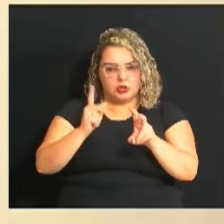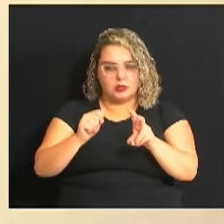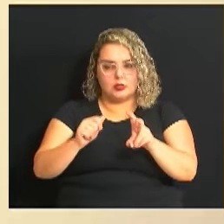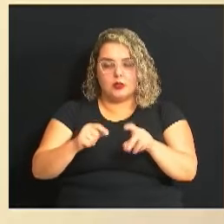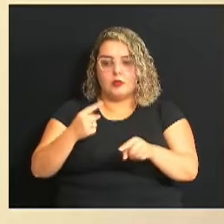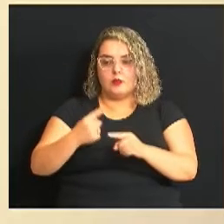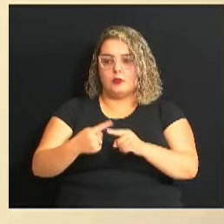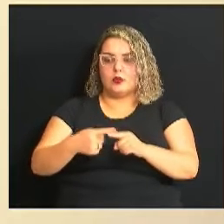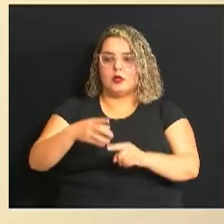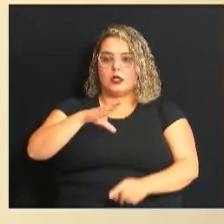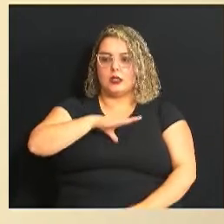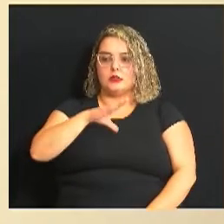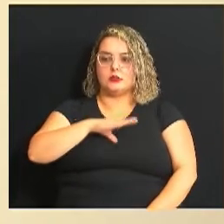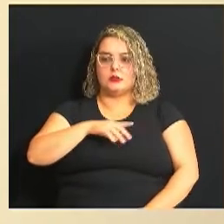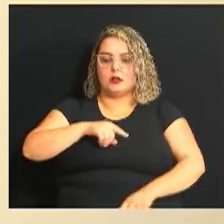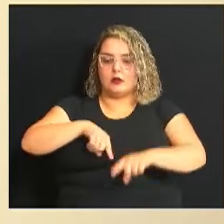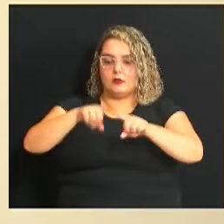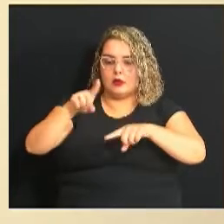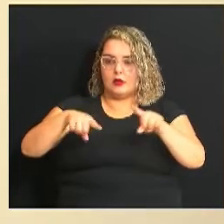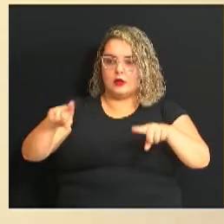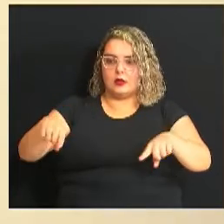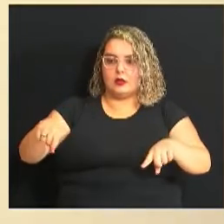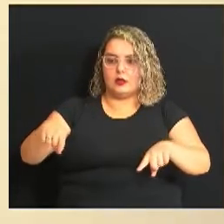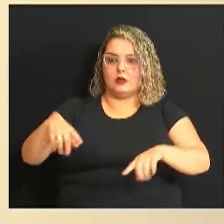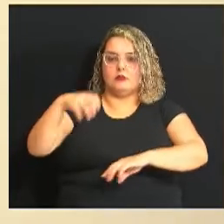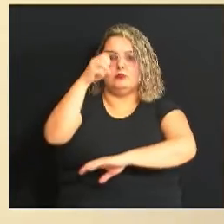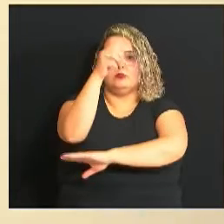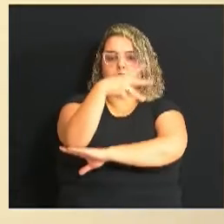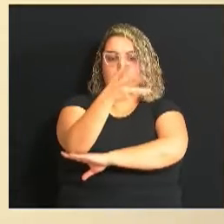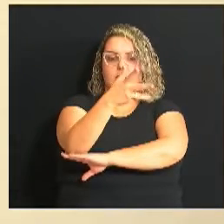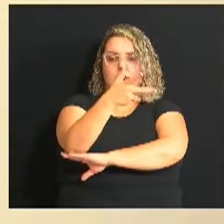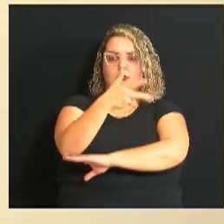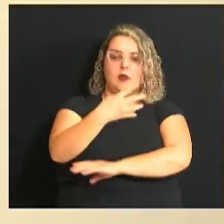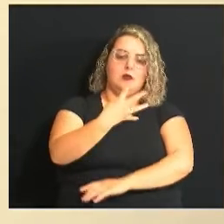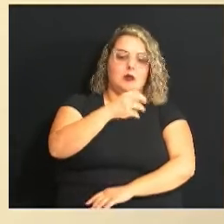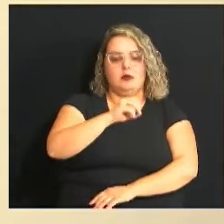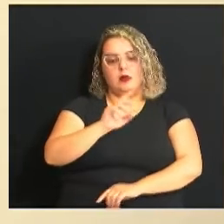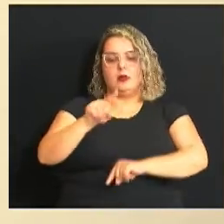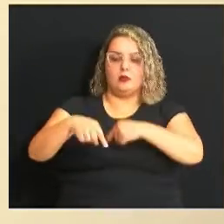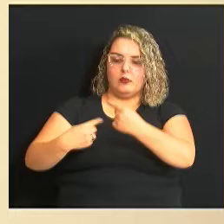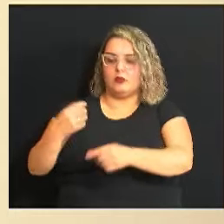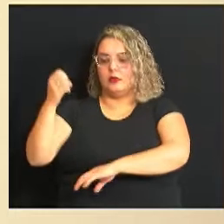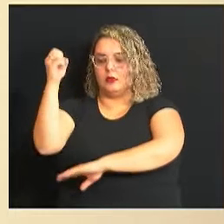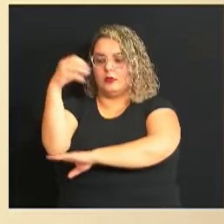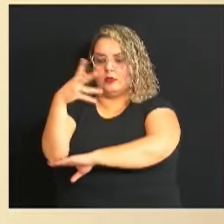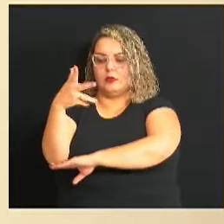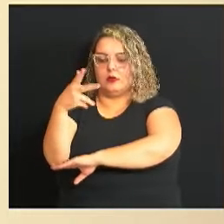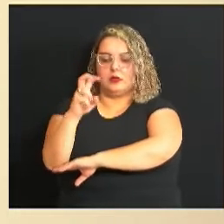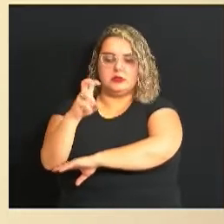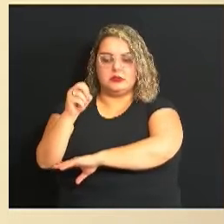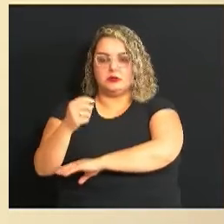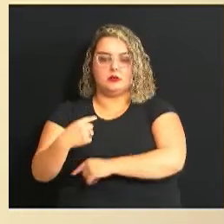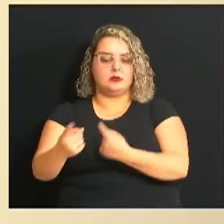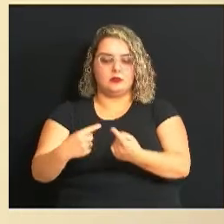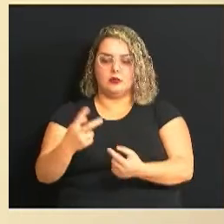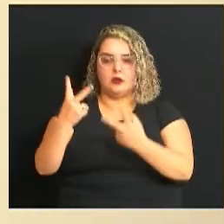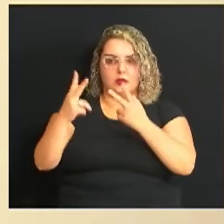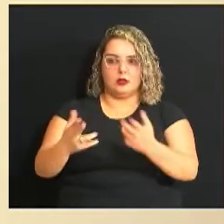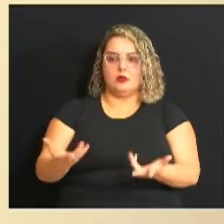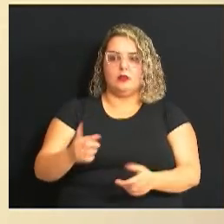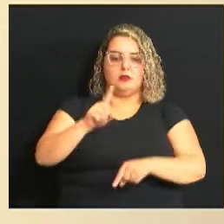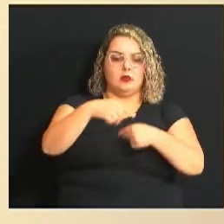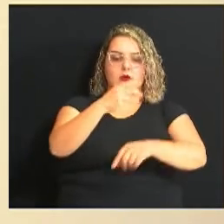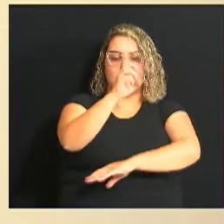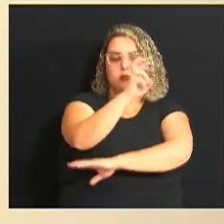várias modalidades de velocidade, um é 40, outro é 50 na mesma via, outro é 50, 60,